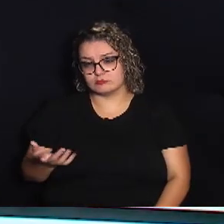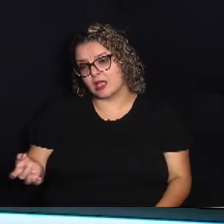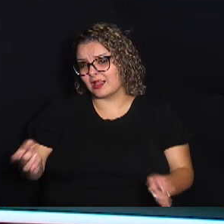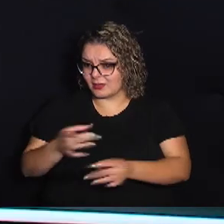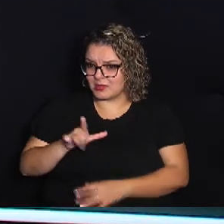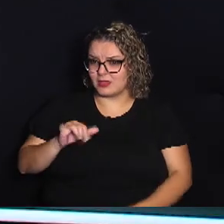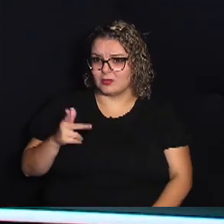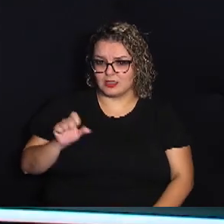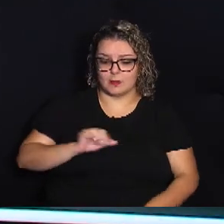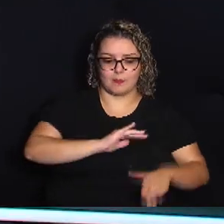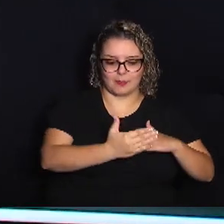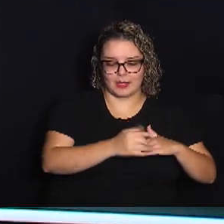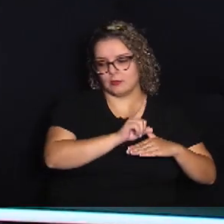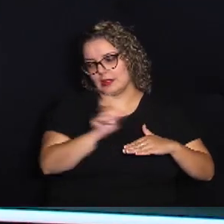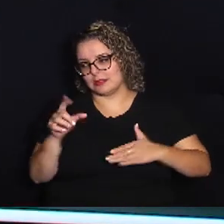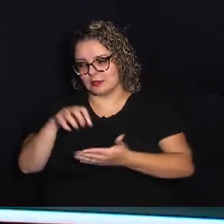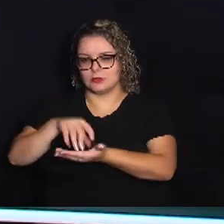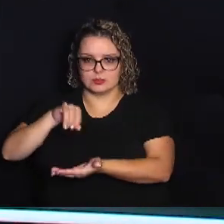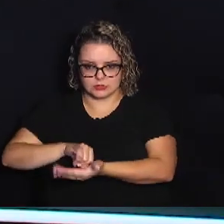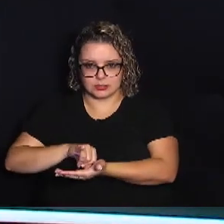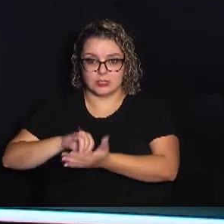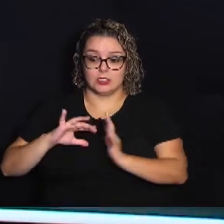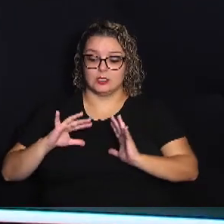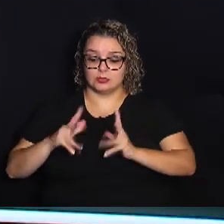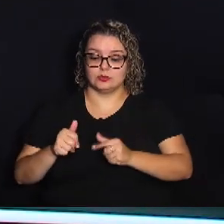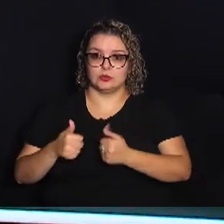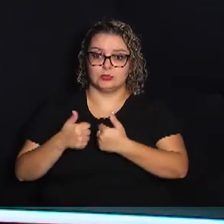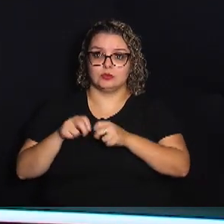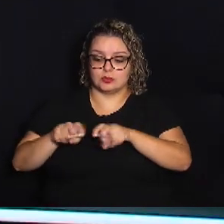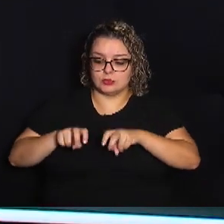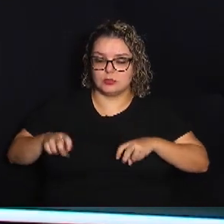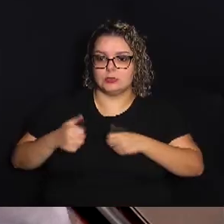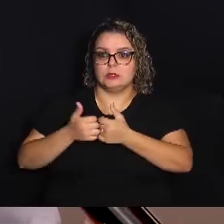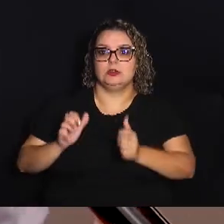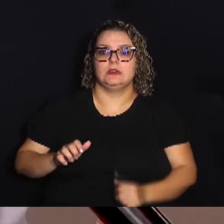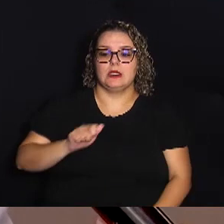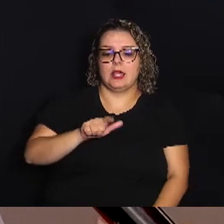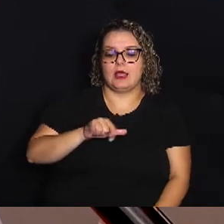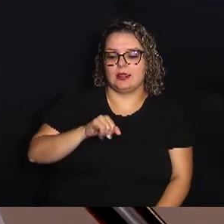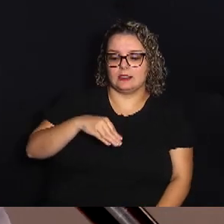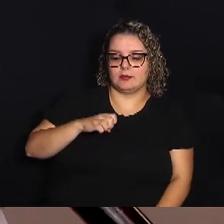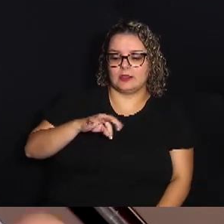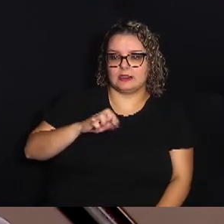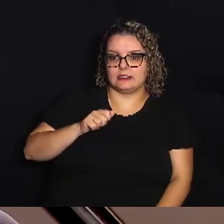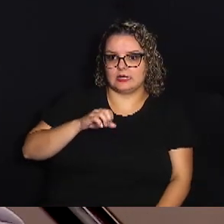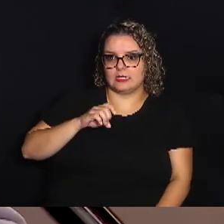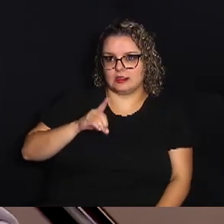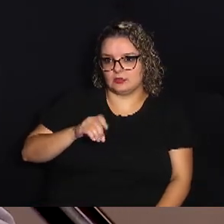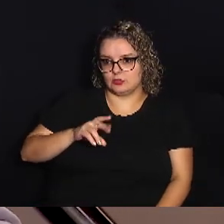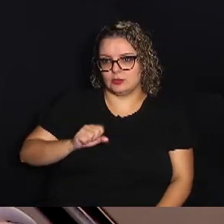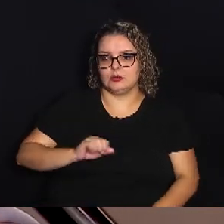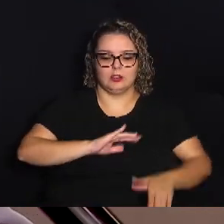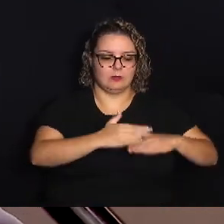acabar com as linhas bairro centro e jogar todos os passageiros nas alimentadoras que seriam